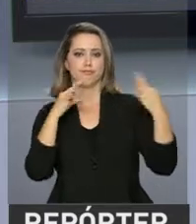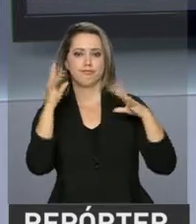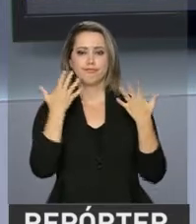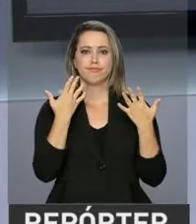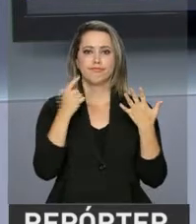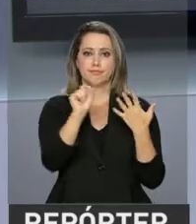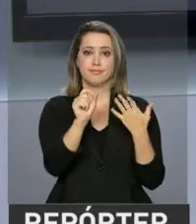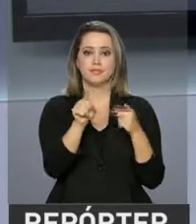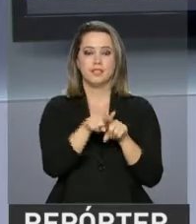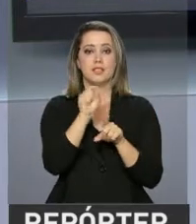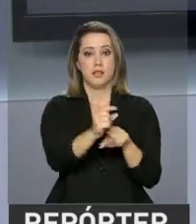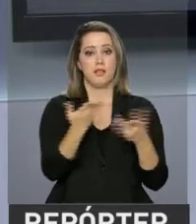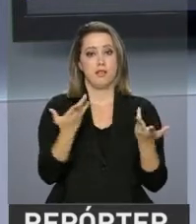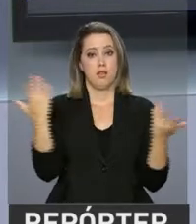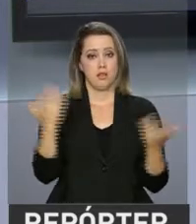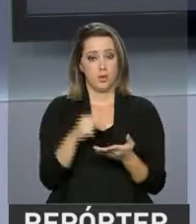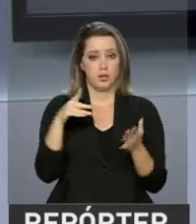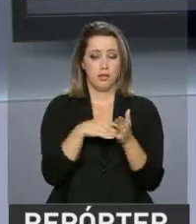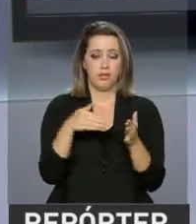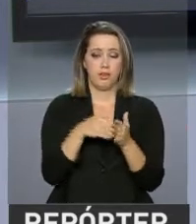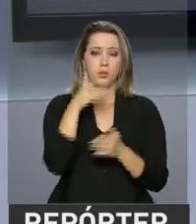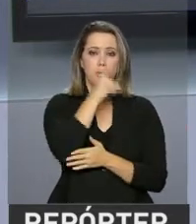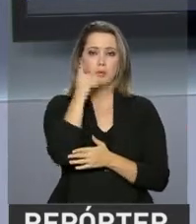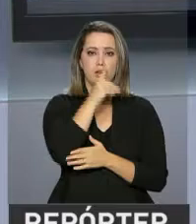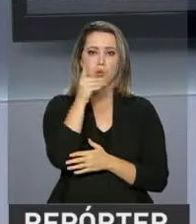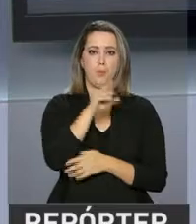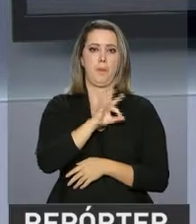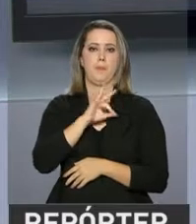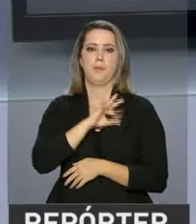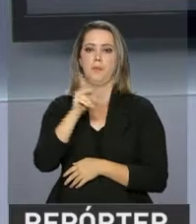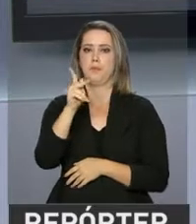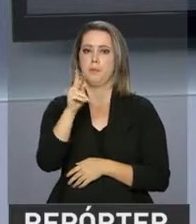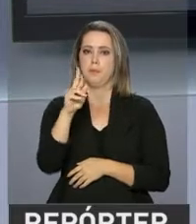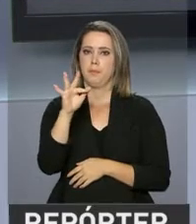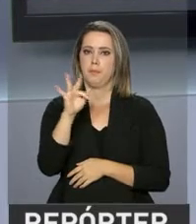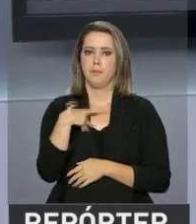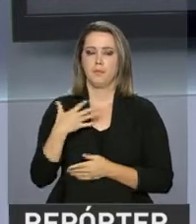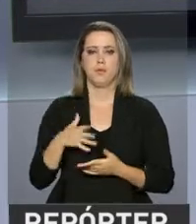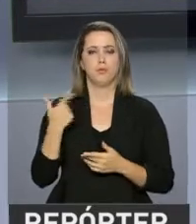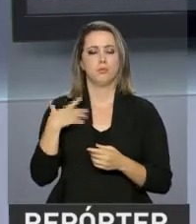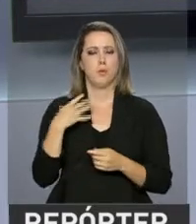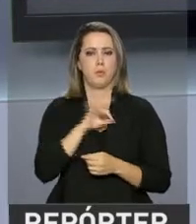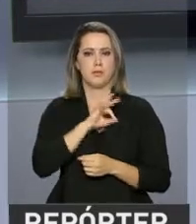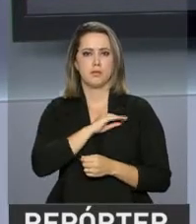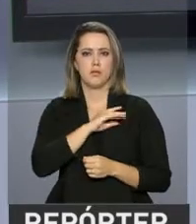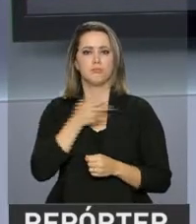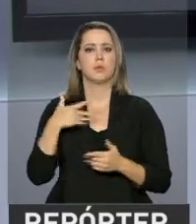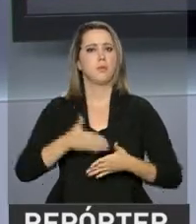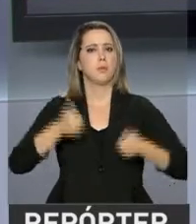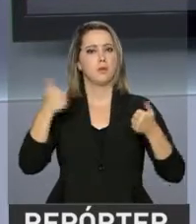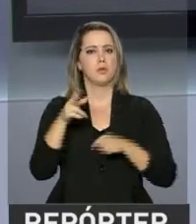até domingo a polícia rodoviária federal tem policiamento reforçado nas estradas federais de todo o país principalmente